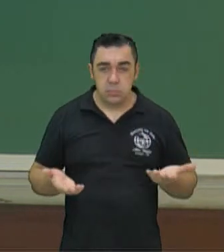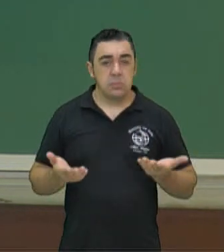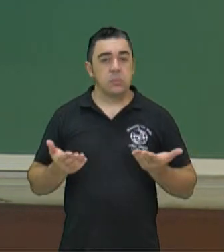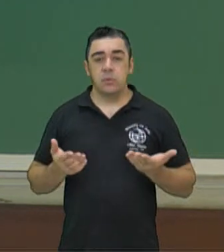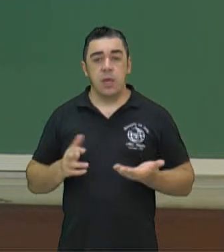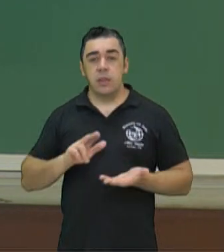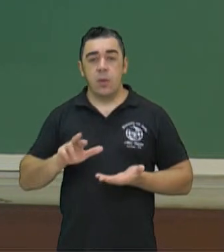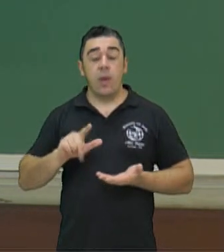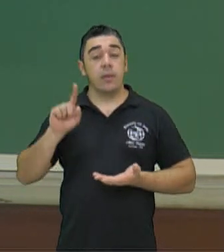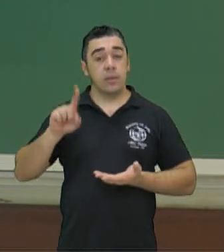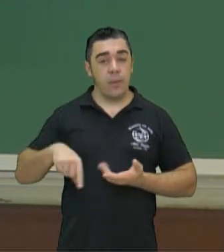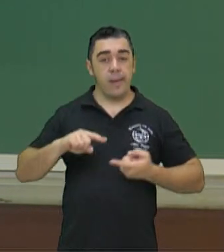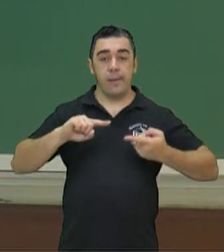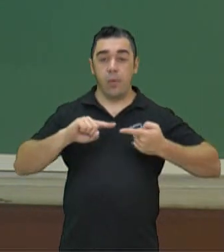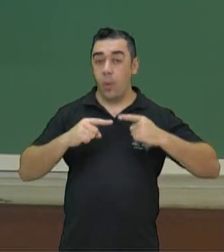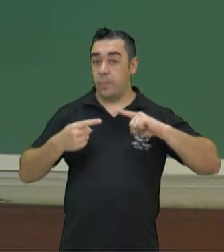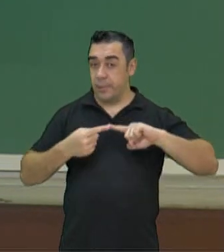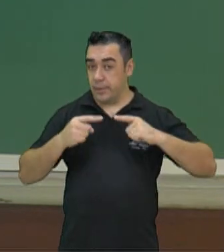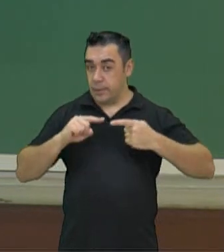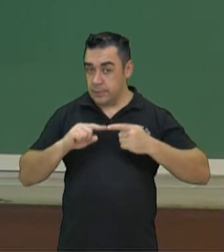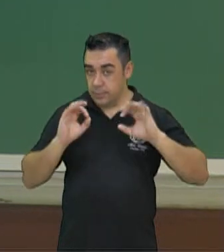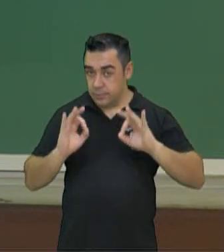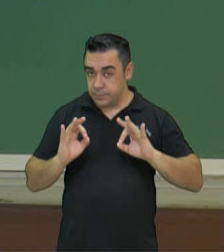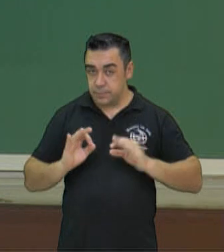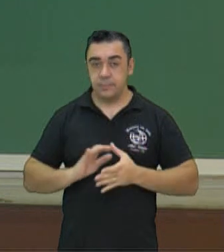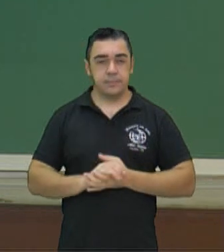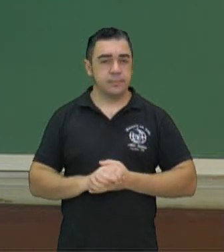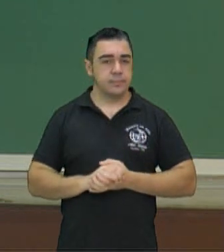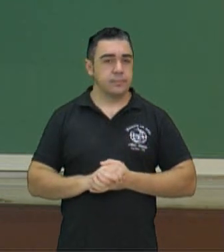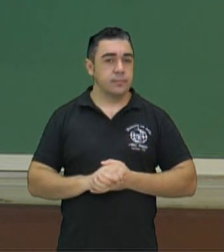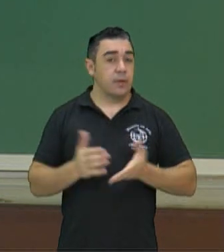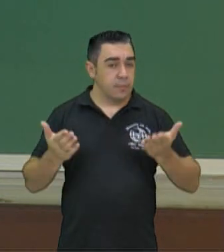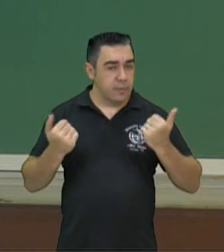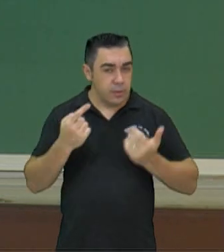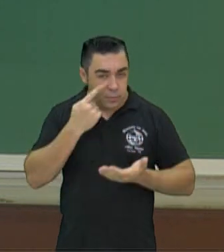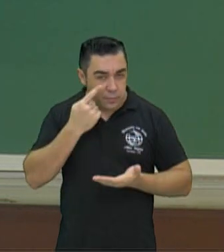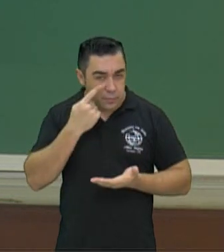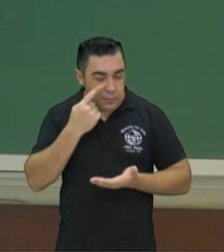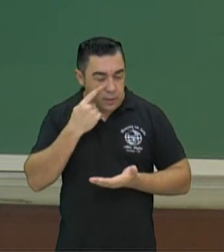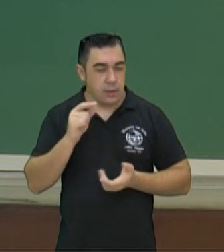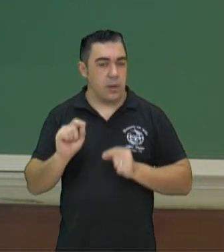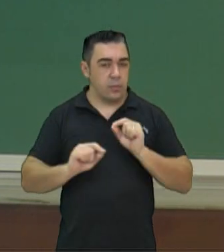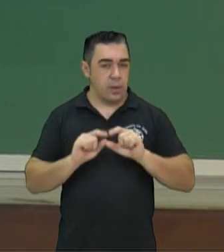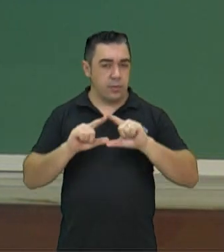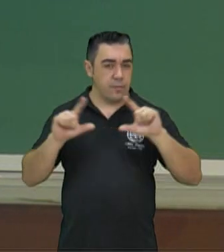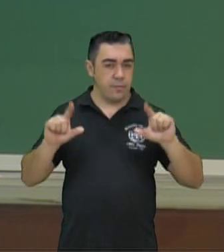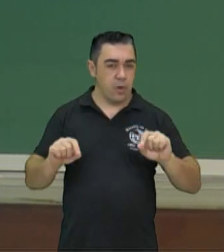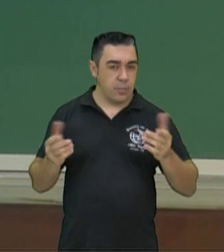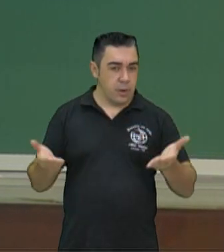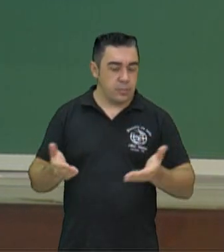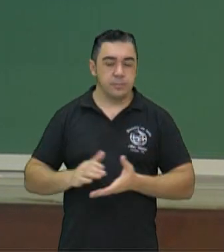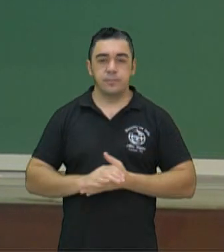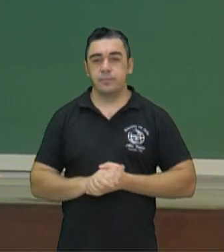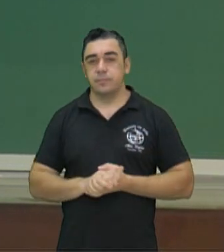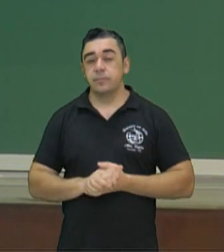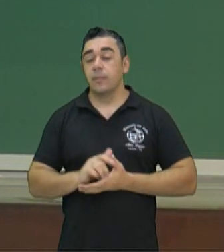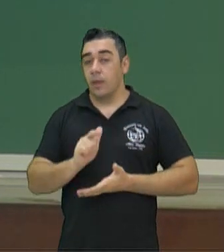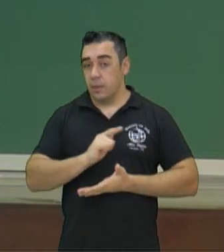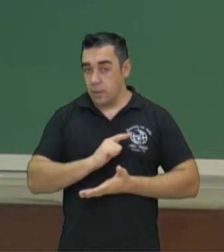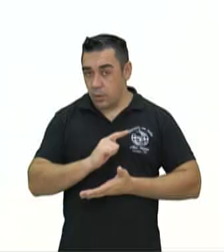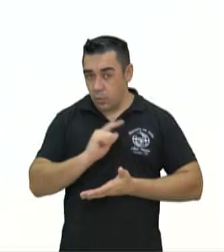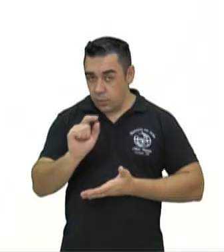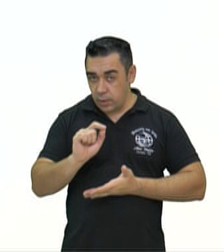meu problema é de combinação. Vamos lá aplicar na nossa fórmula. Então, a gente